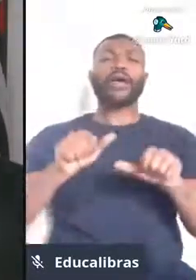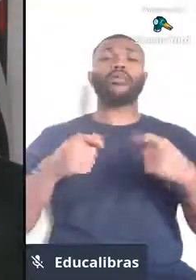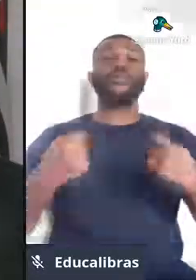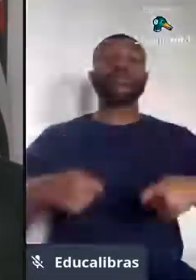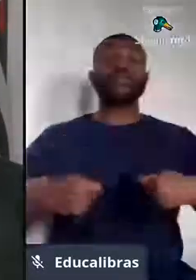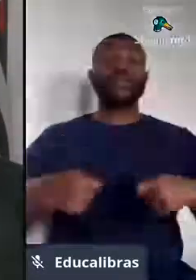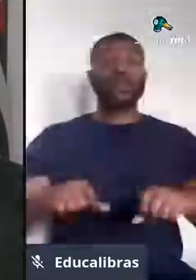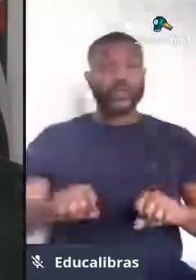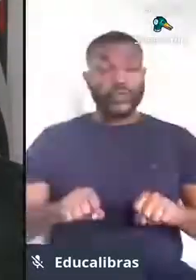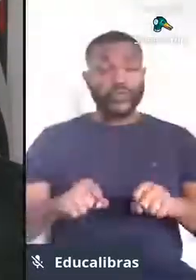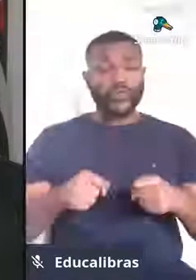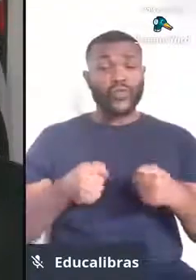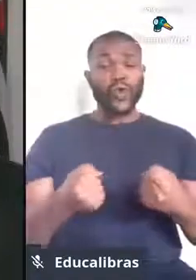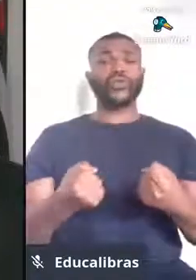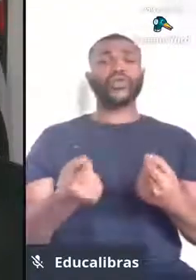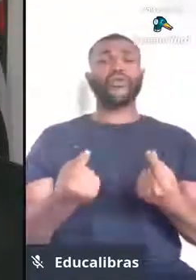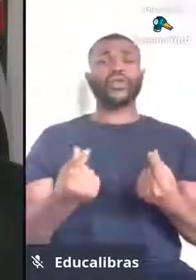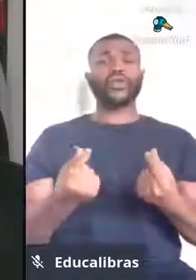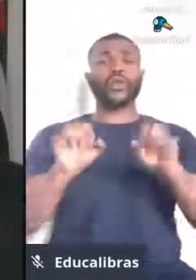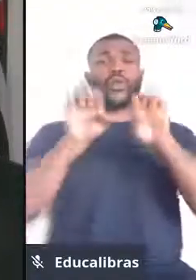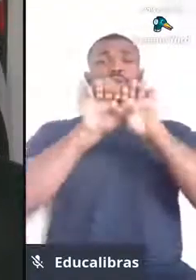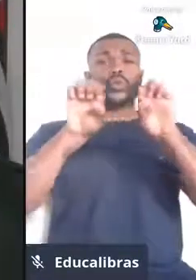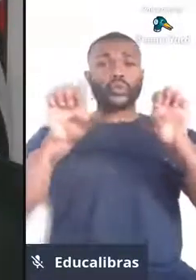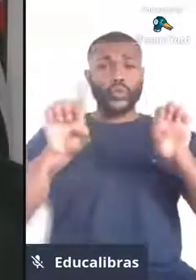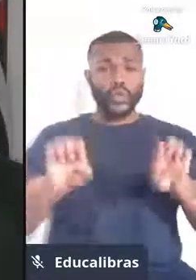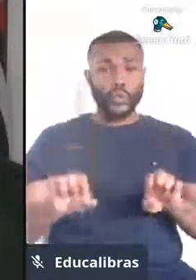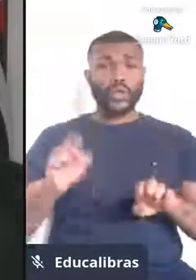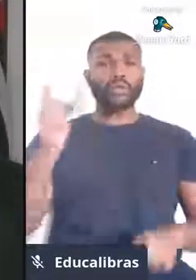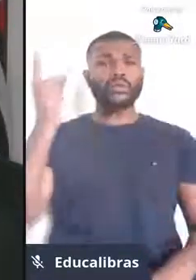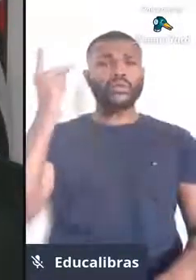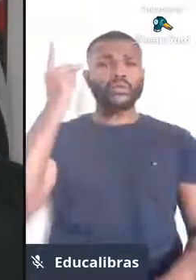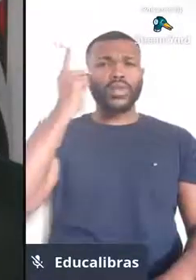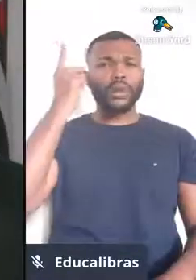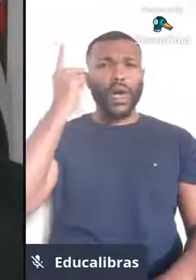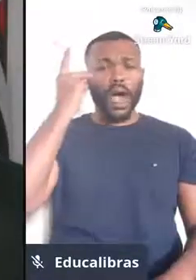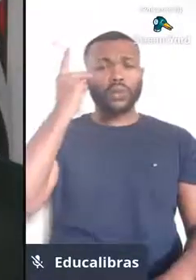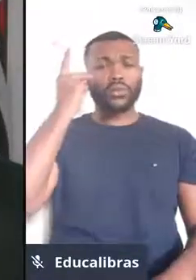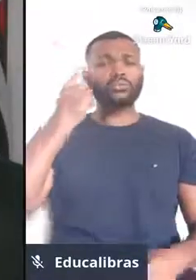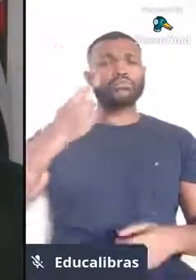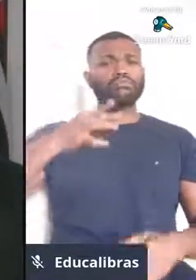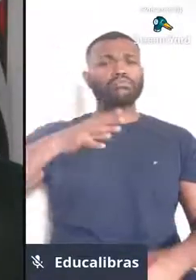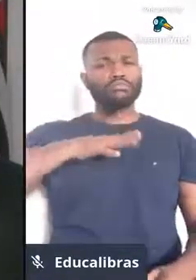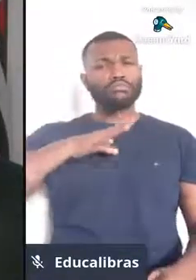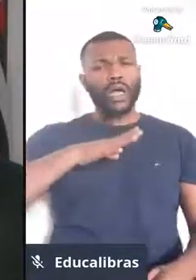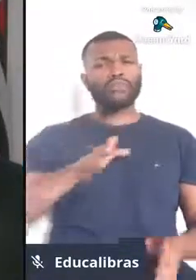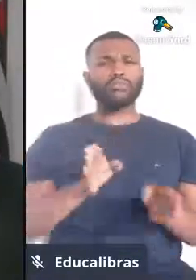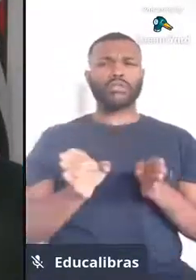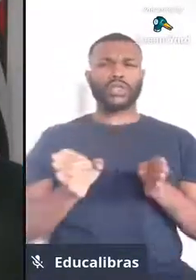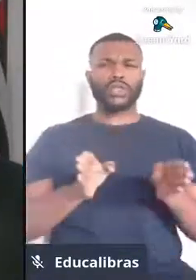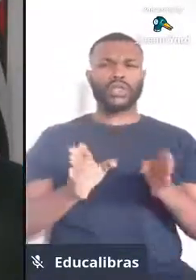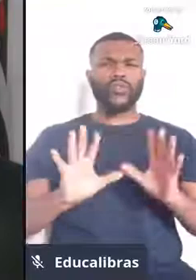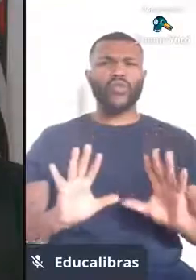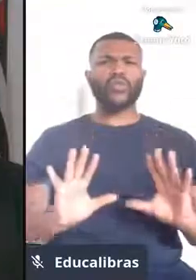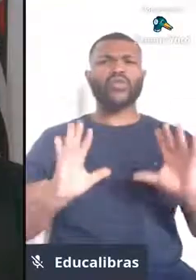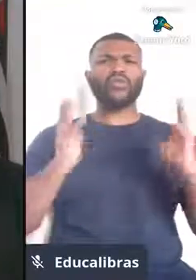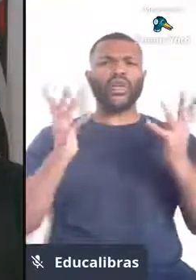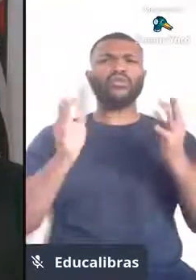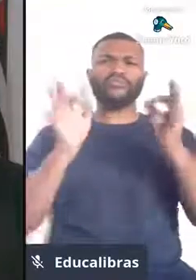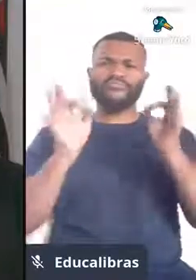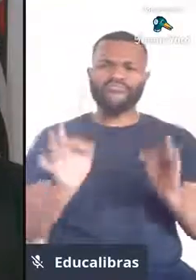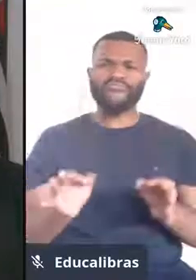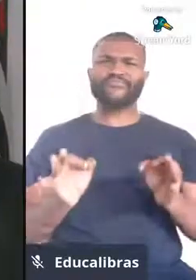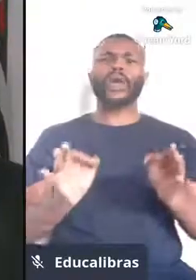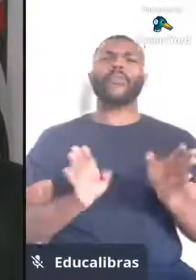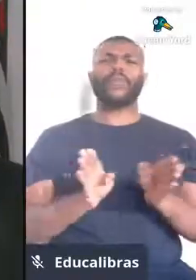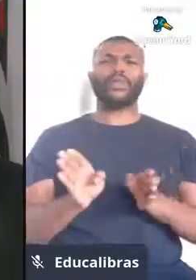infraestrutura necessário para que São Paulo seja, de fato, uma cidade acessível. Né? Para que os nossos eventos sejam, de fato, acessíveis. Para que